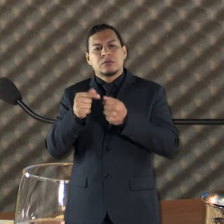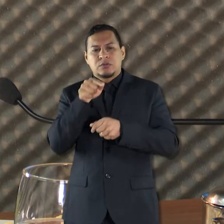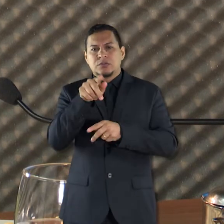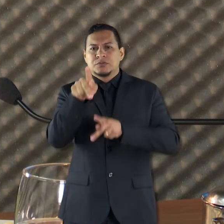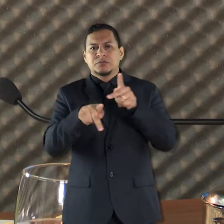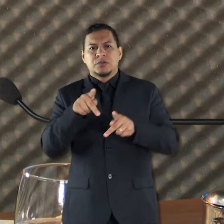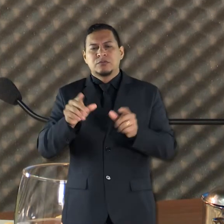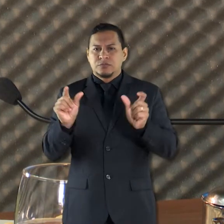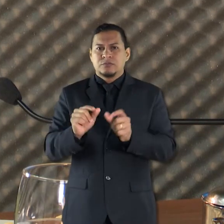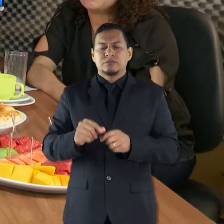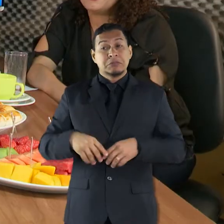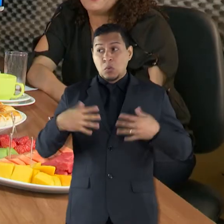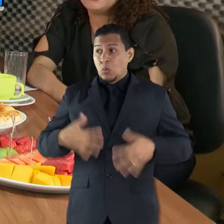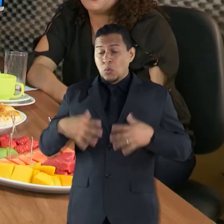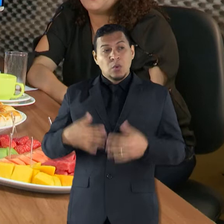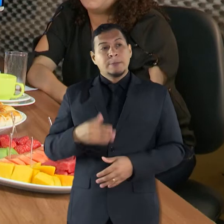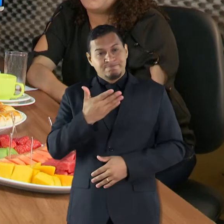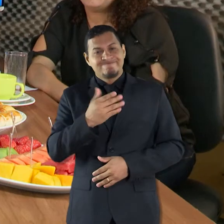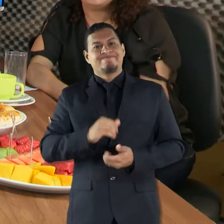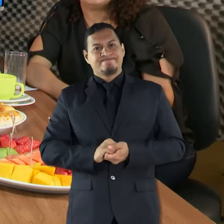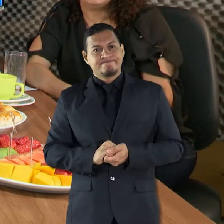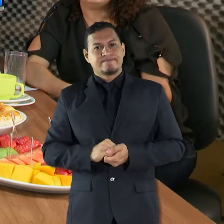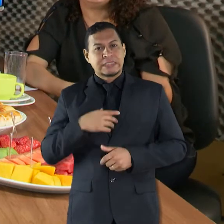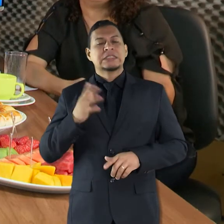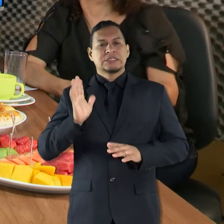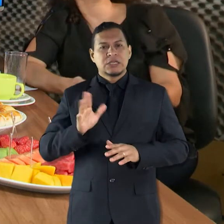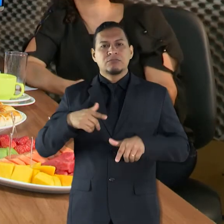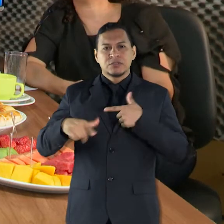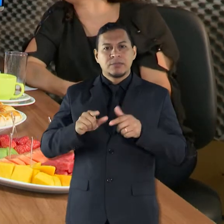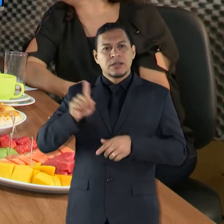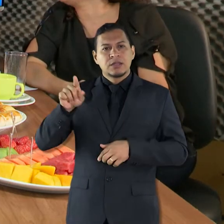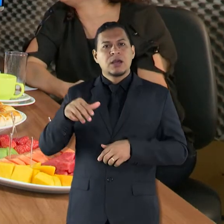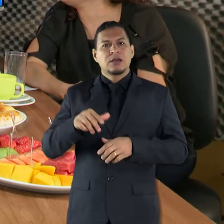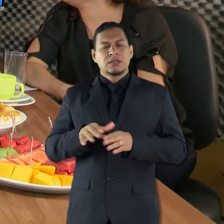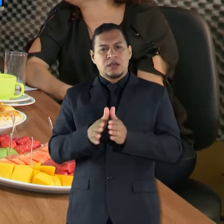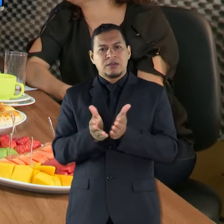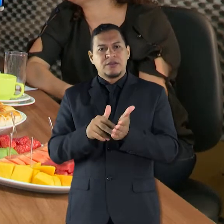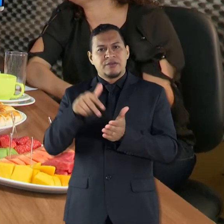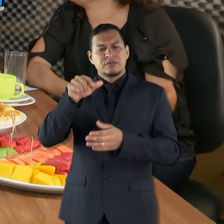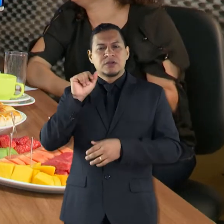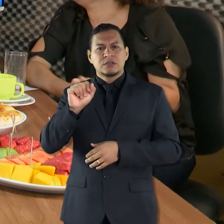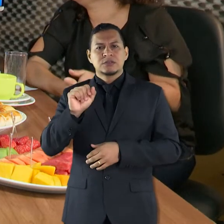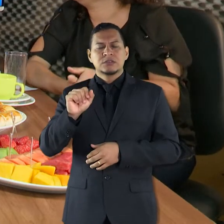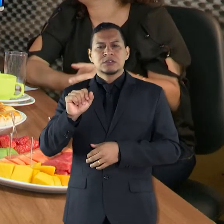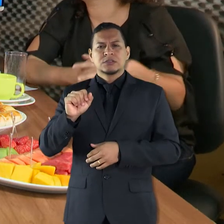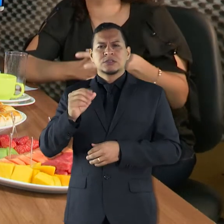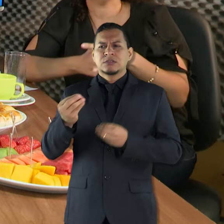população. Olha aí que coisa boa, gente. Valeu a pena, ó. Lohane. E Lohane aí trabalhou bastante lá na infância nessa questão